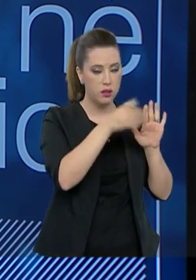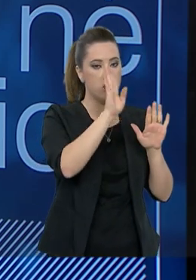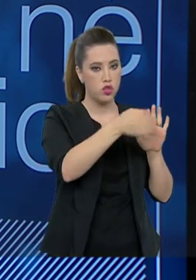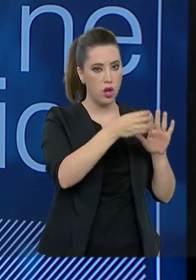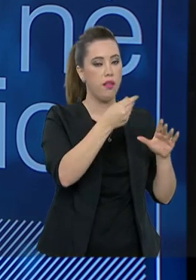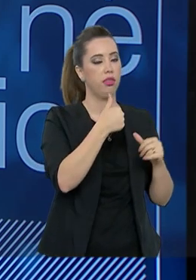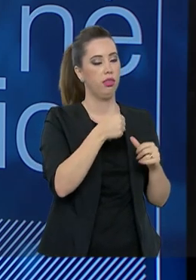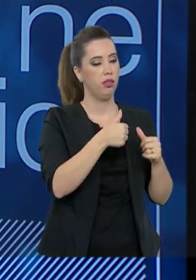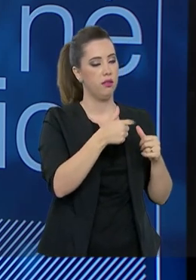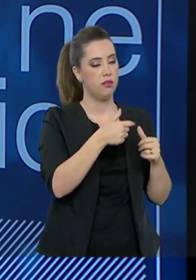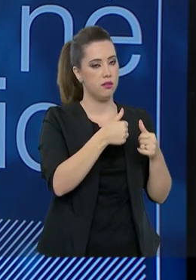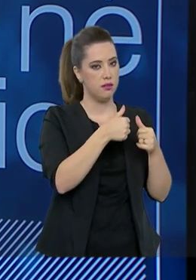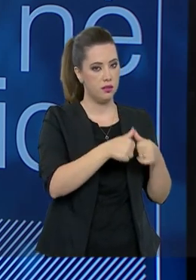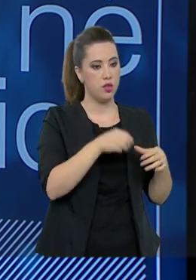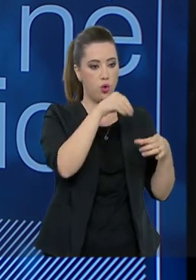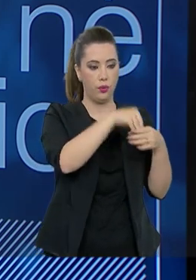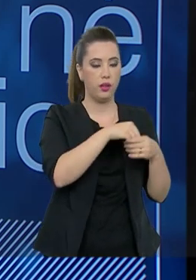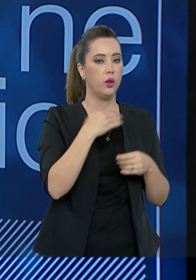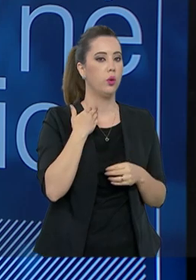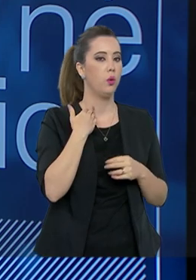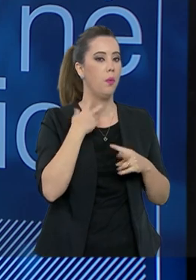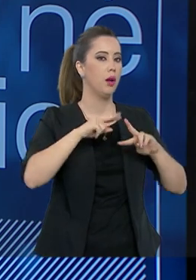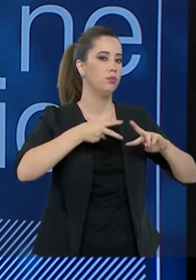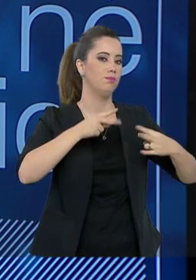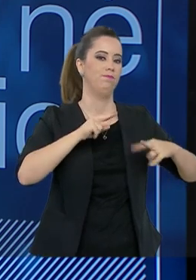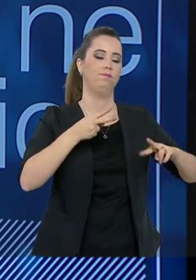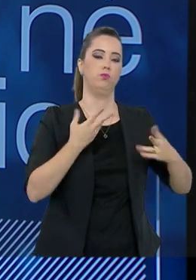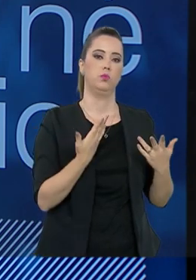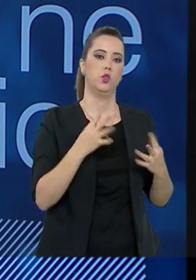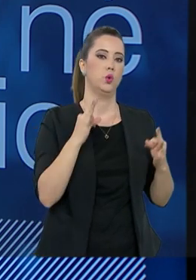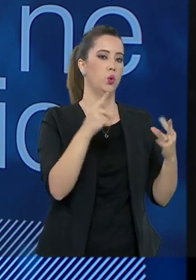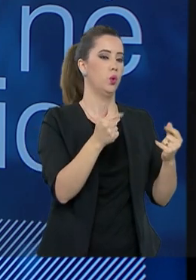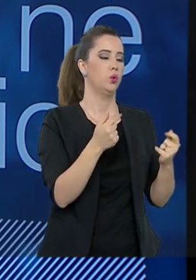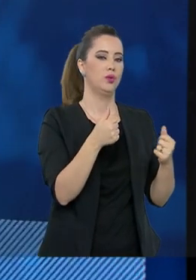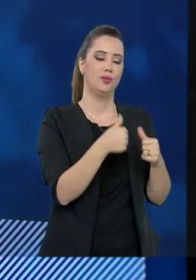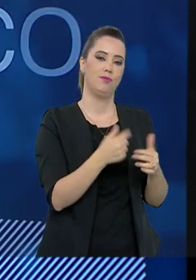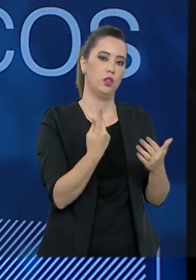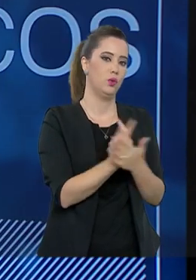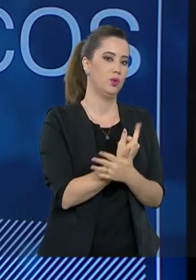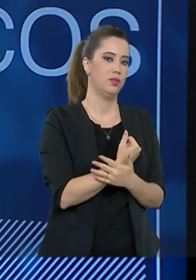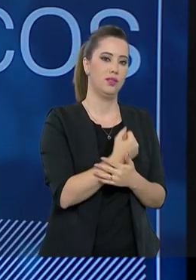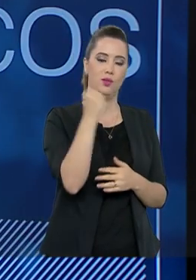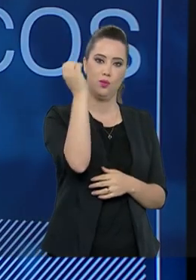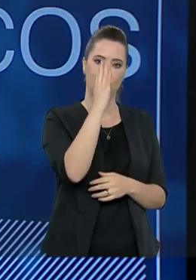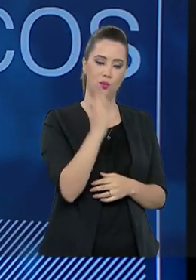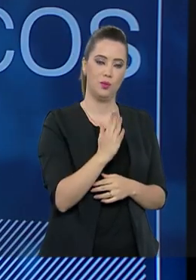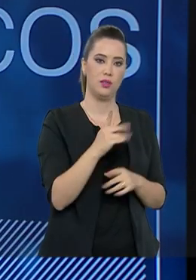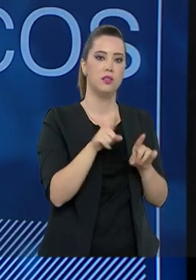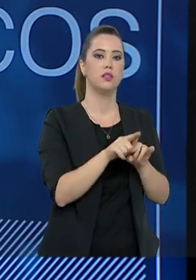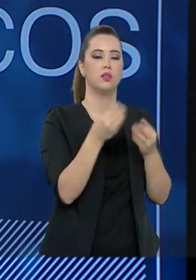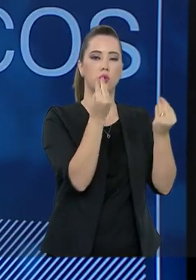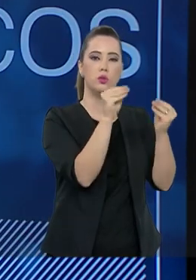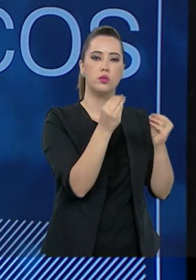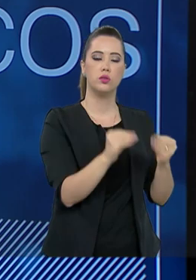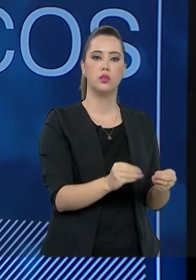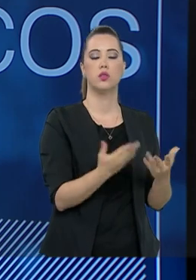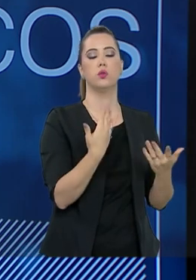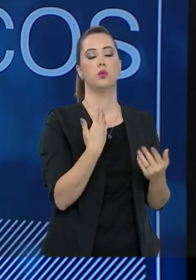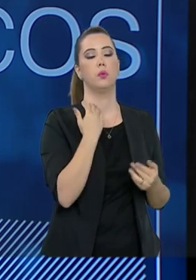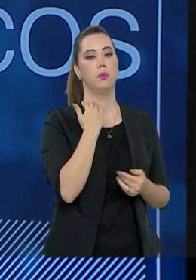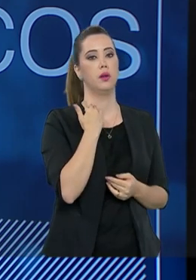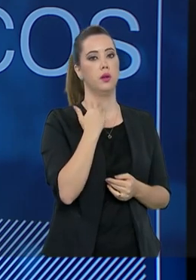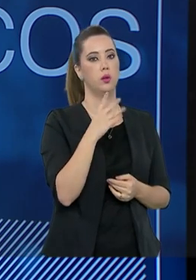dados, todos os vestígios que estão pelo país afora estejam cadastrados no banco de dados de DNA.